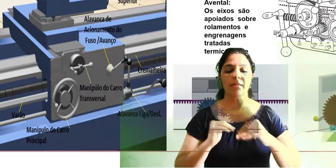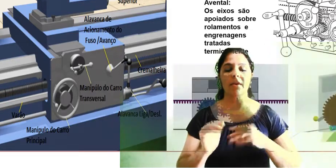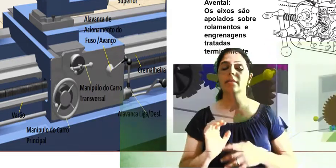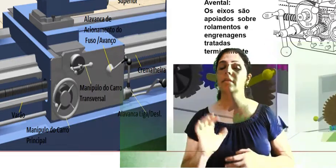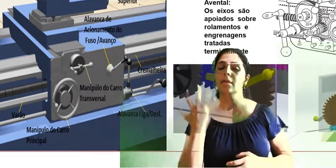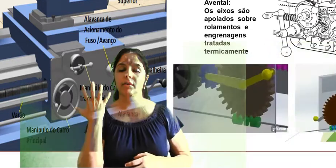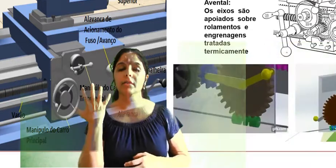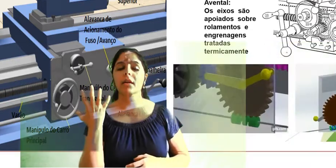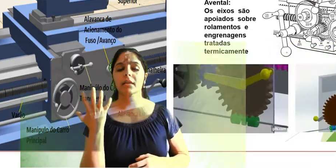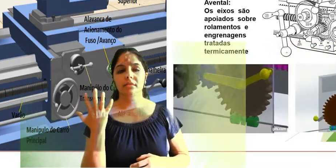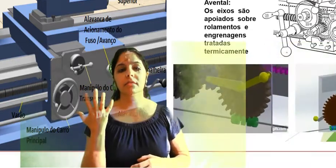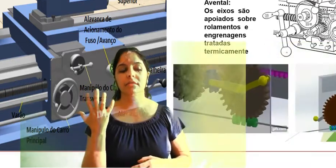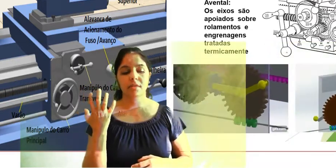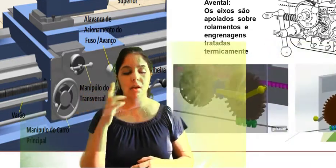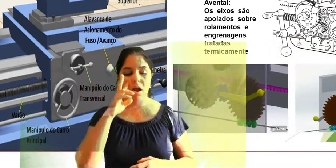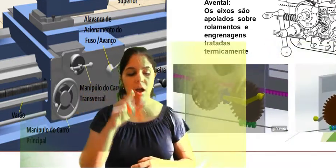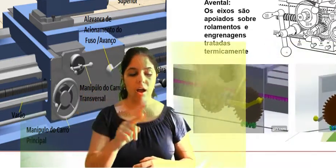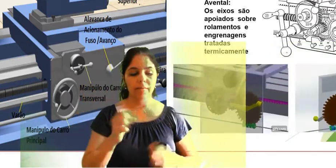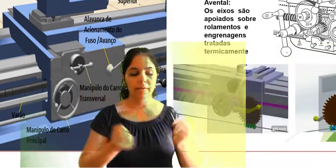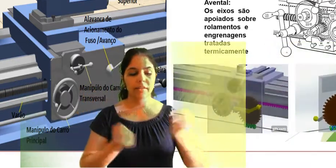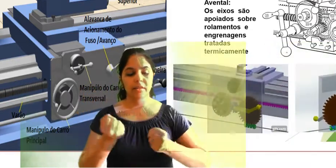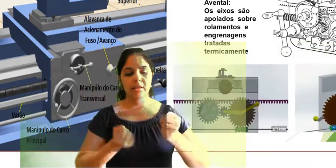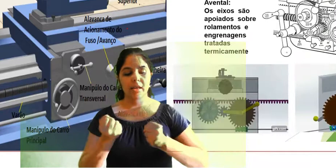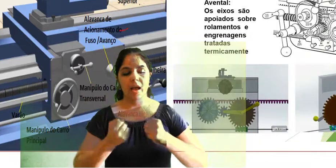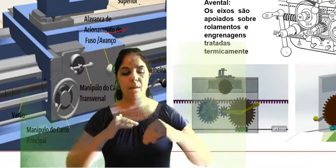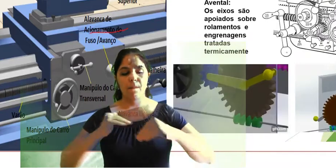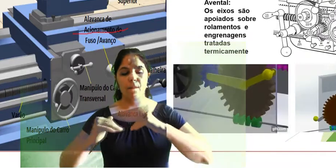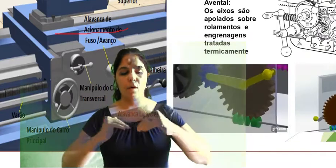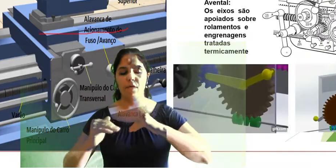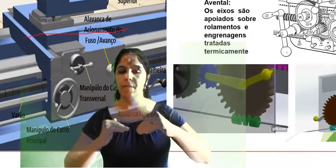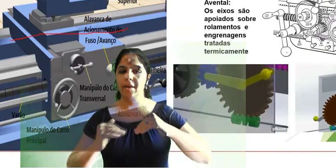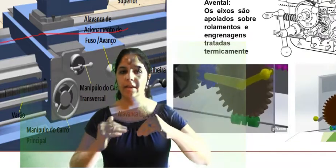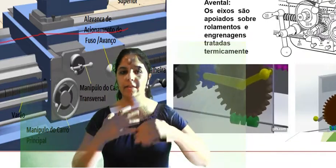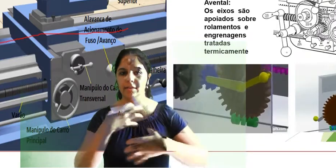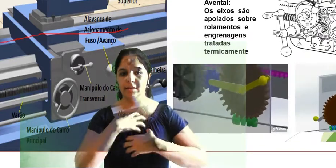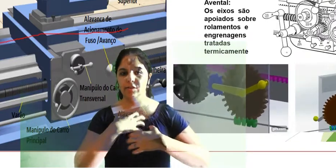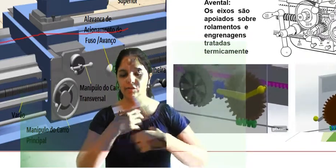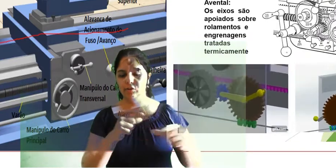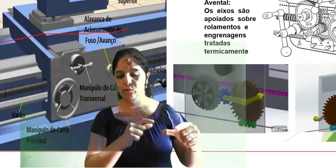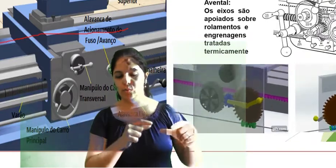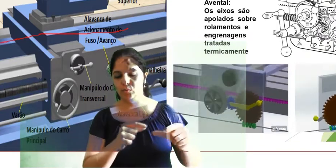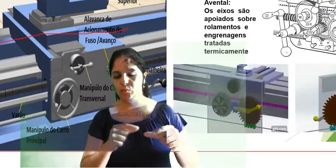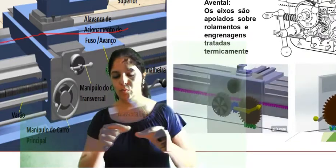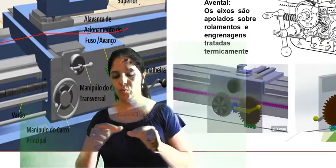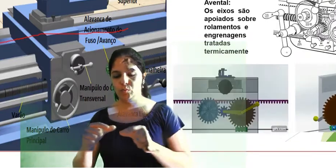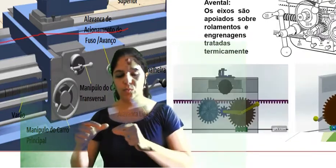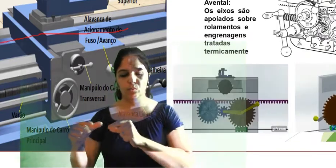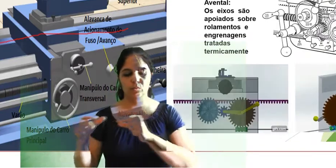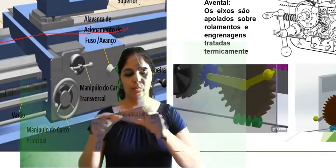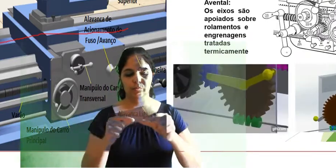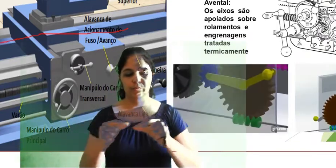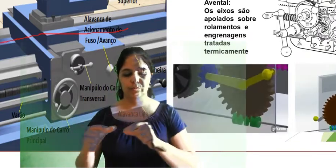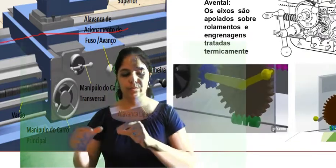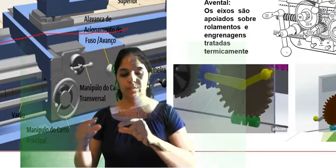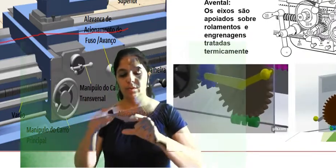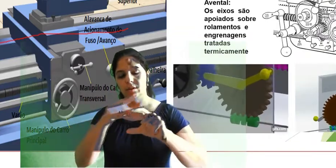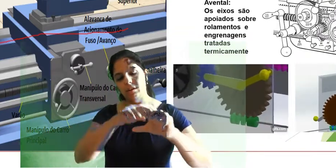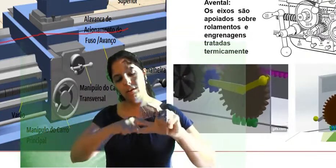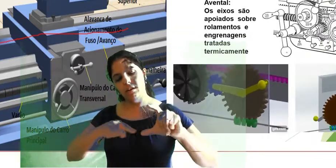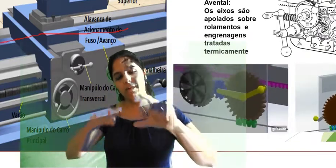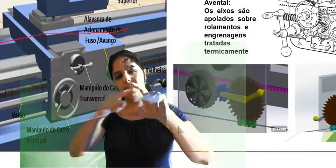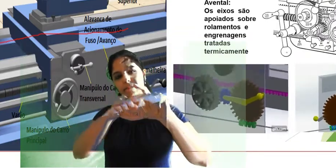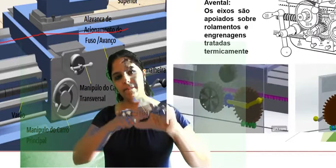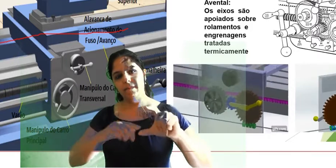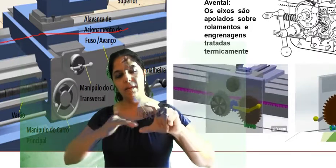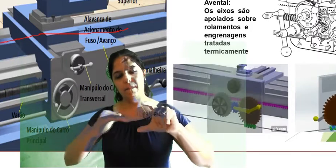aqui que funciona. Então, para esse carro aqui movimentar nesse sentido aqui, ó, nós temos a placa que gira, essa aqui é a peça